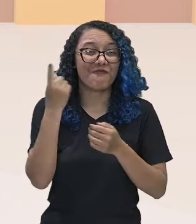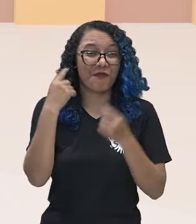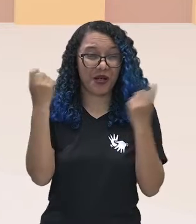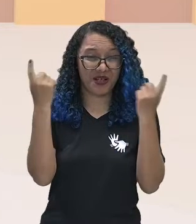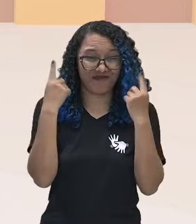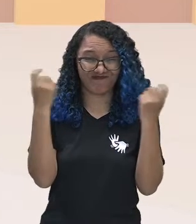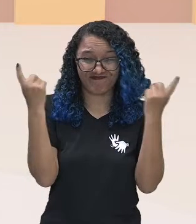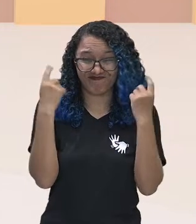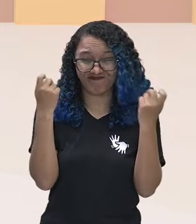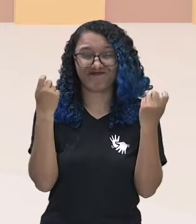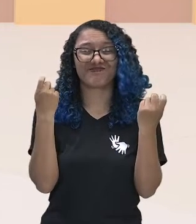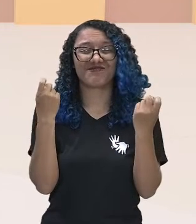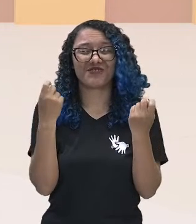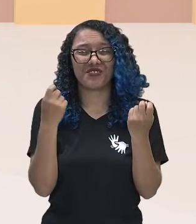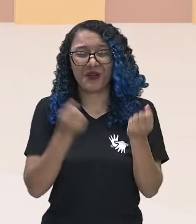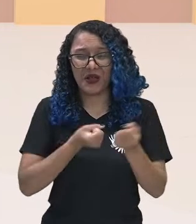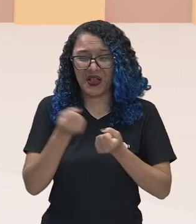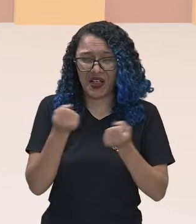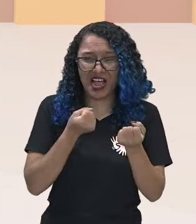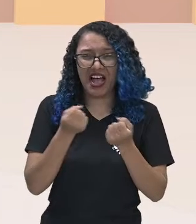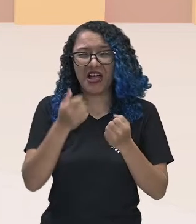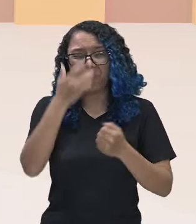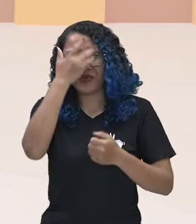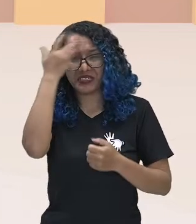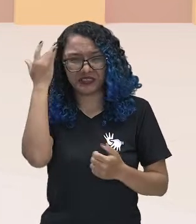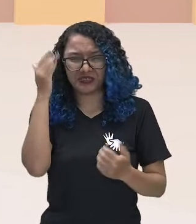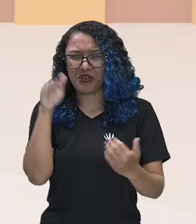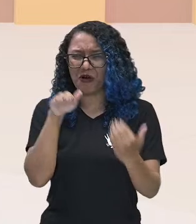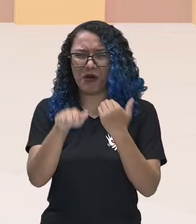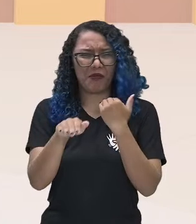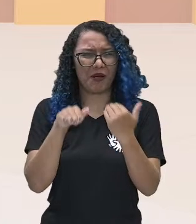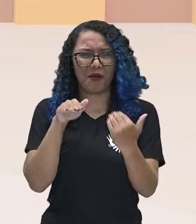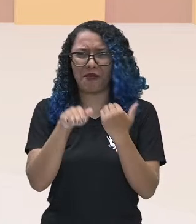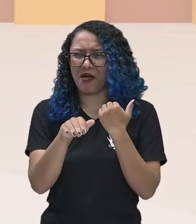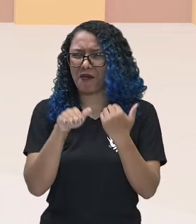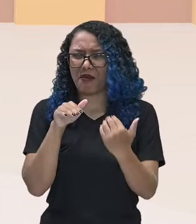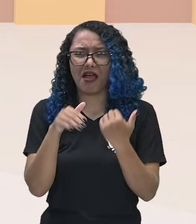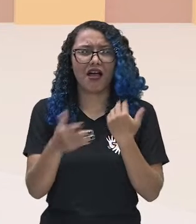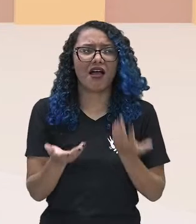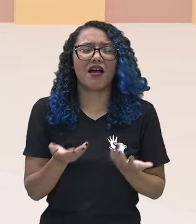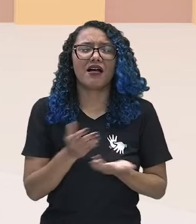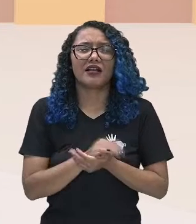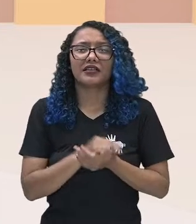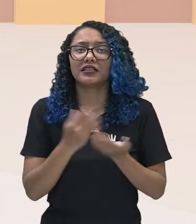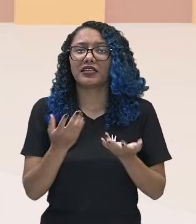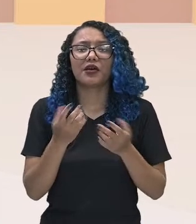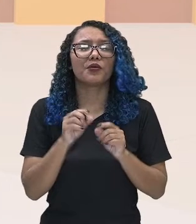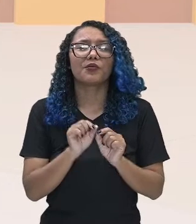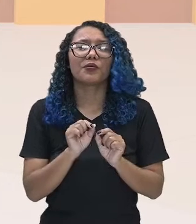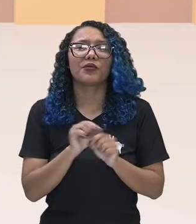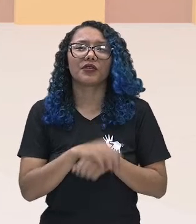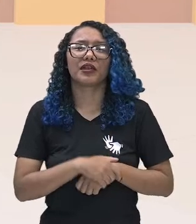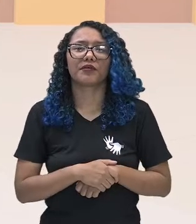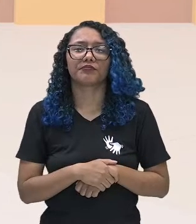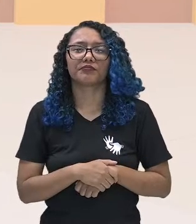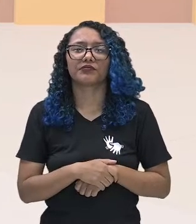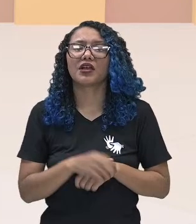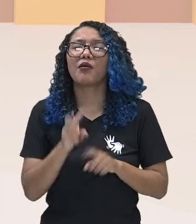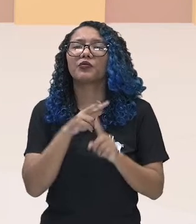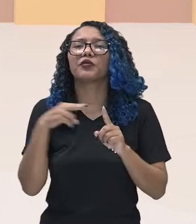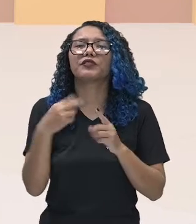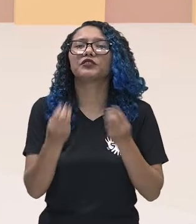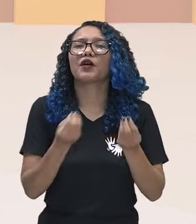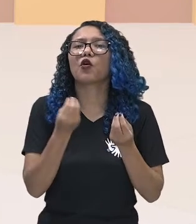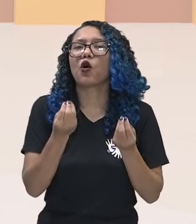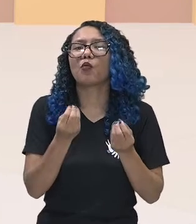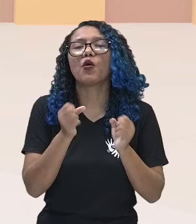dos carros, das pessoas na rua, a movimentação. Então, eu descrevo aquela paisagem a partir de outros